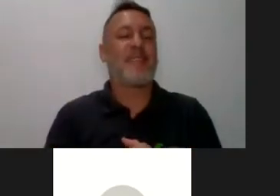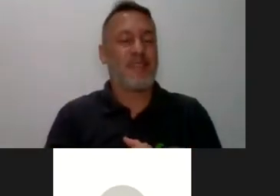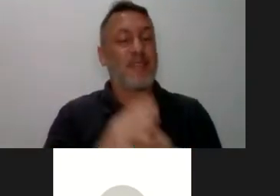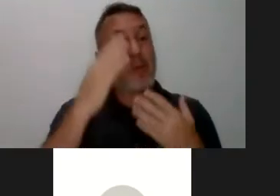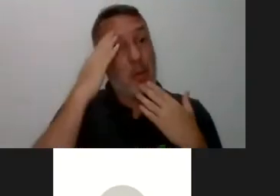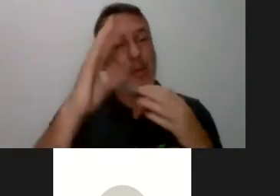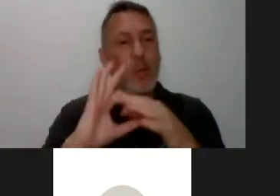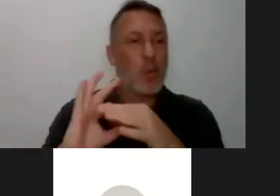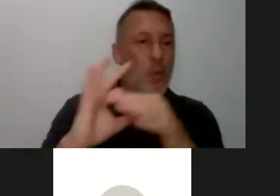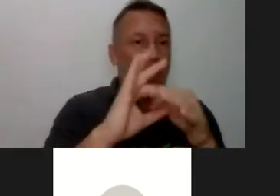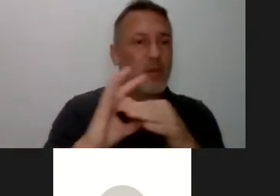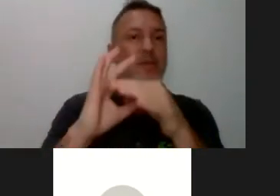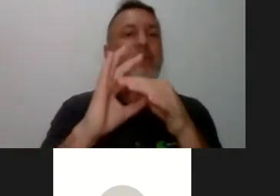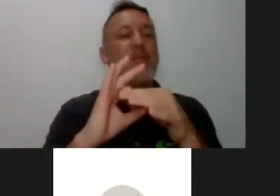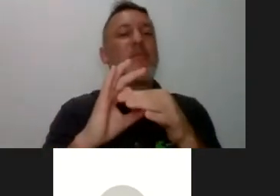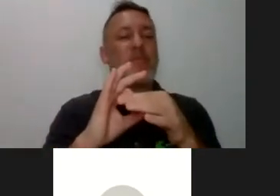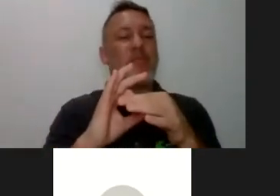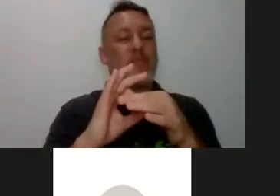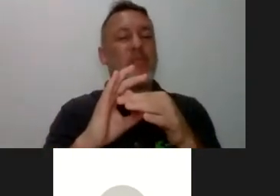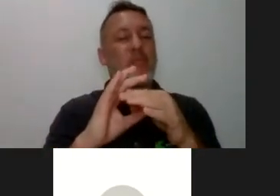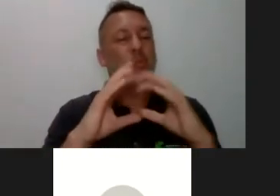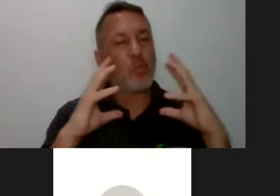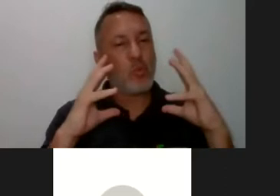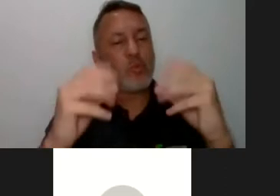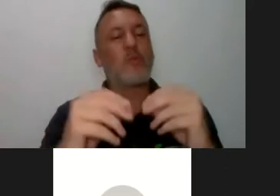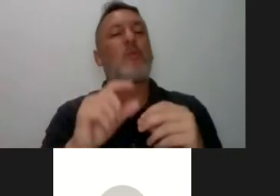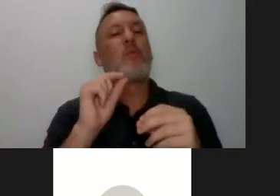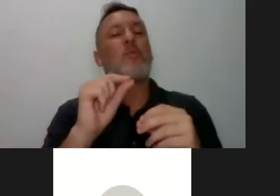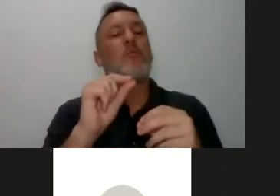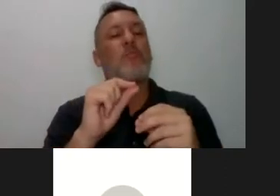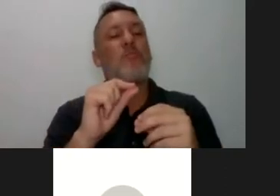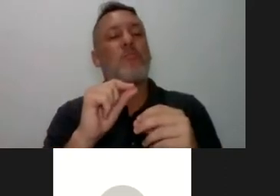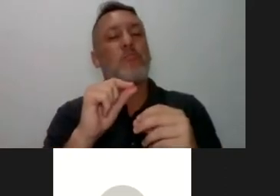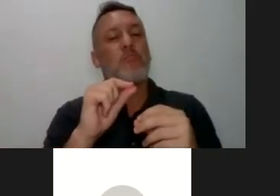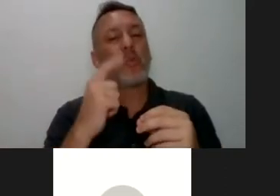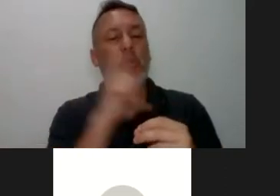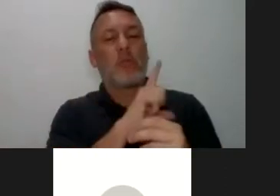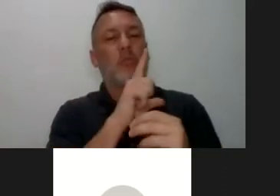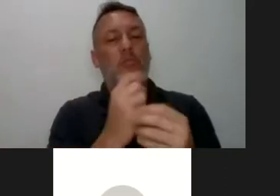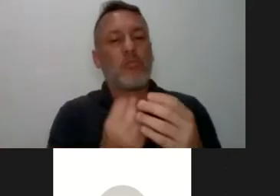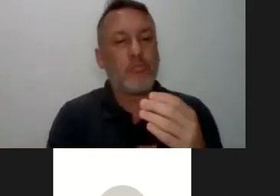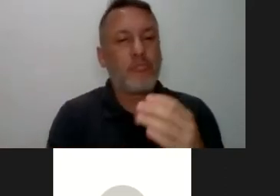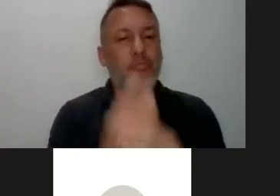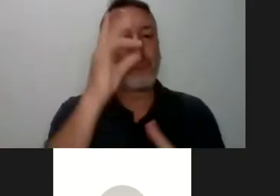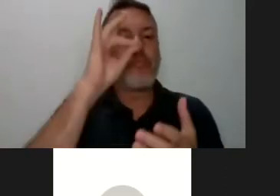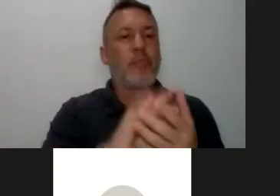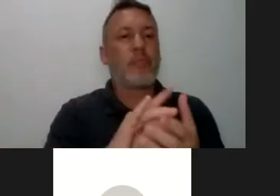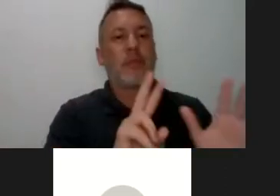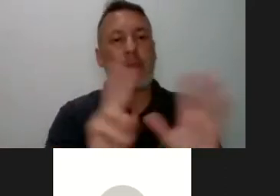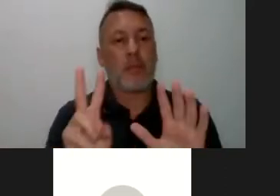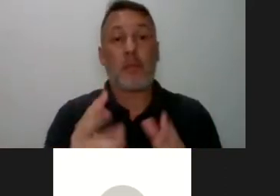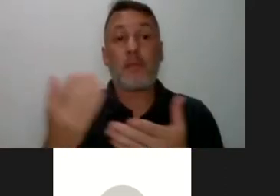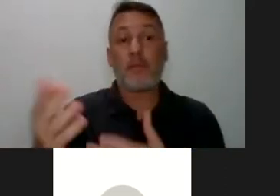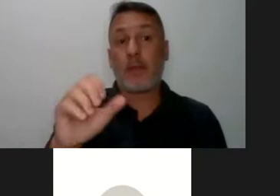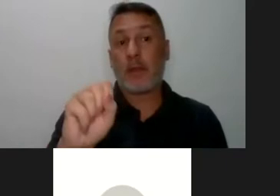de todos na construção, na consolidação de um evento desse porte. Sávio, deixo aqui